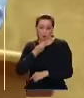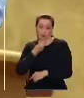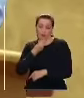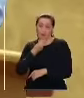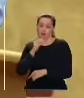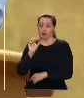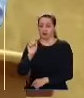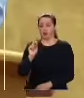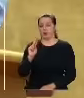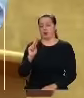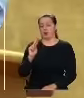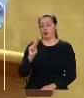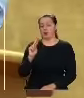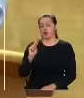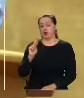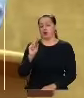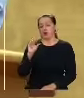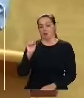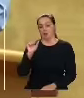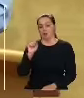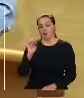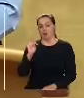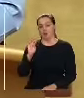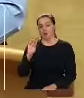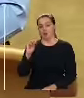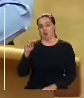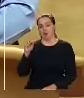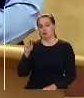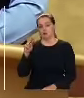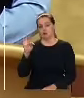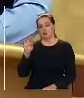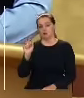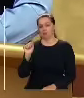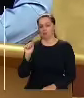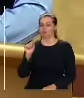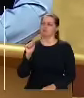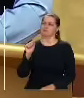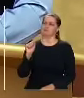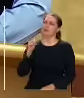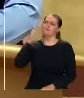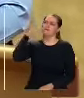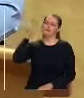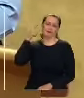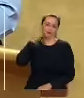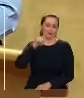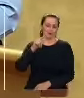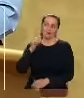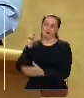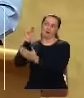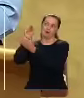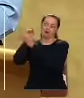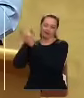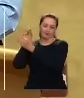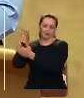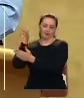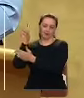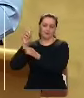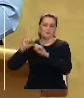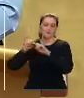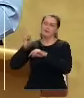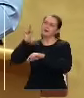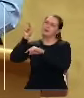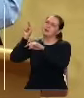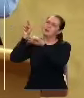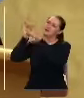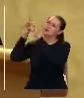achou o trono de Deus. Lá no trono de Deus, que horas são lá, hein? Que dia que é lá, hein? Que